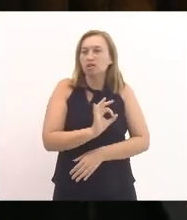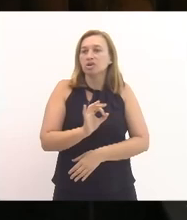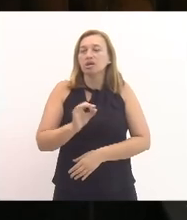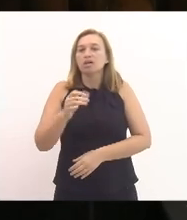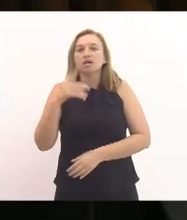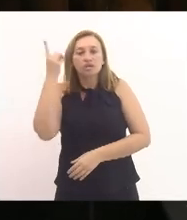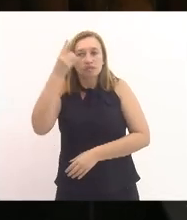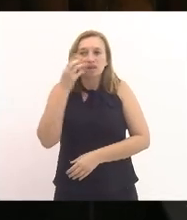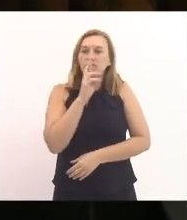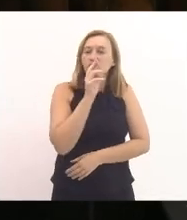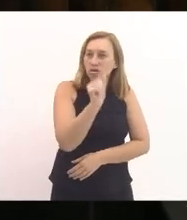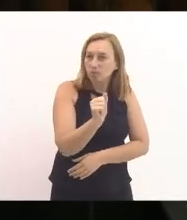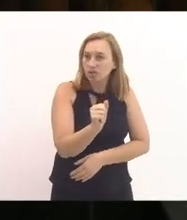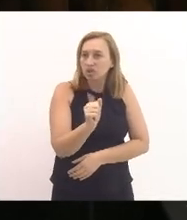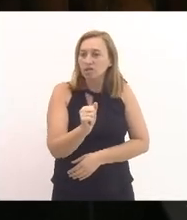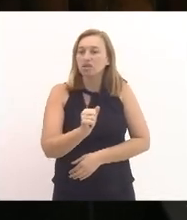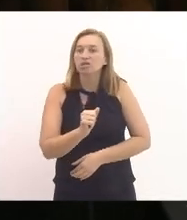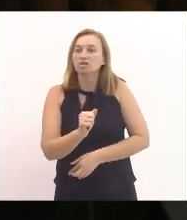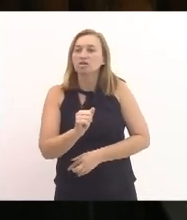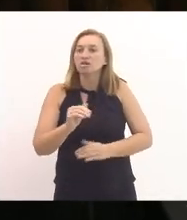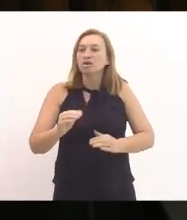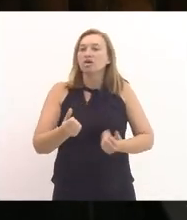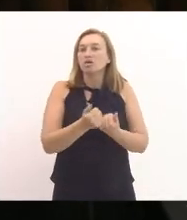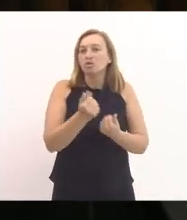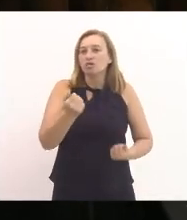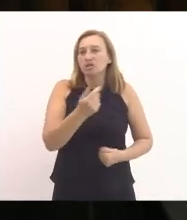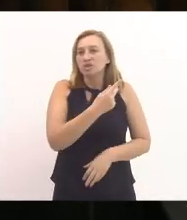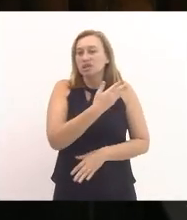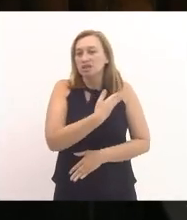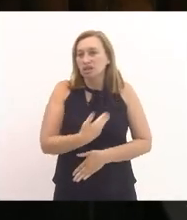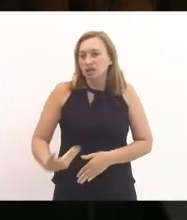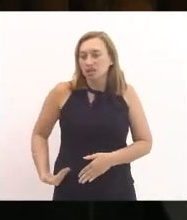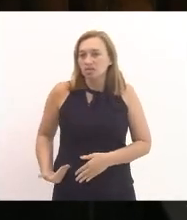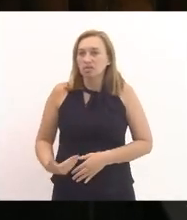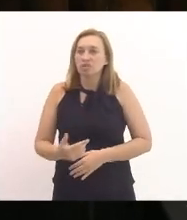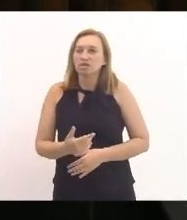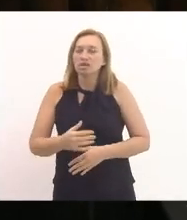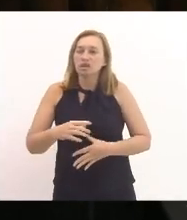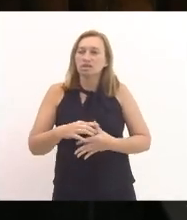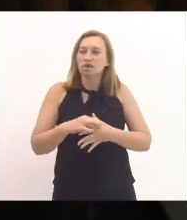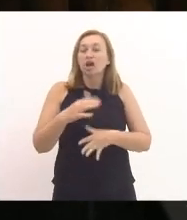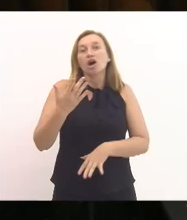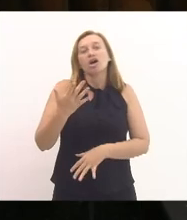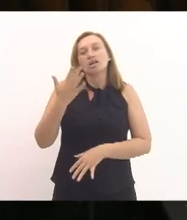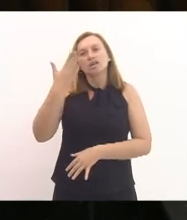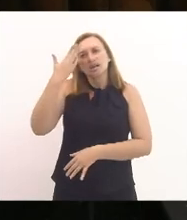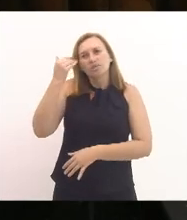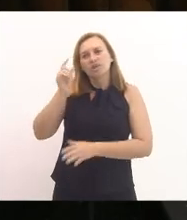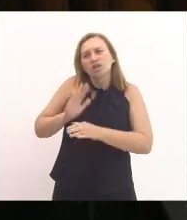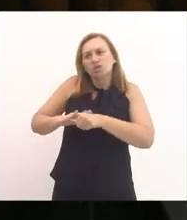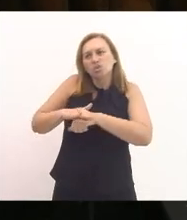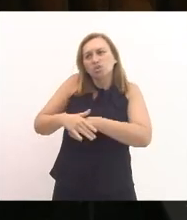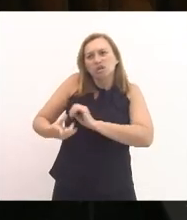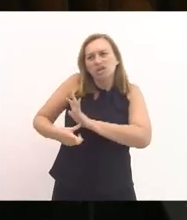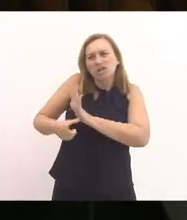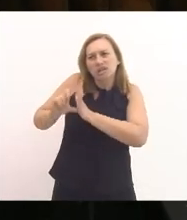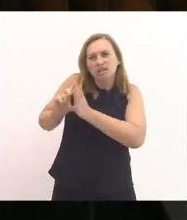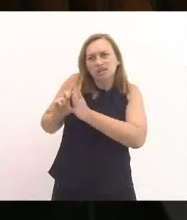a folha de Pag Mourinho recebe do governo época que nós soubemos na noite anterior